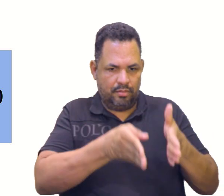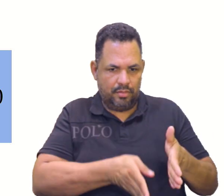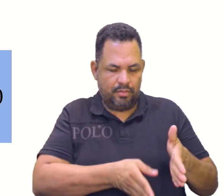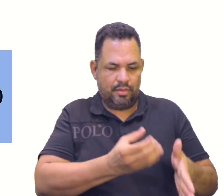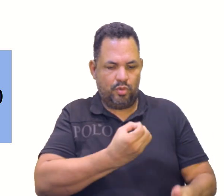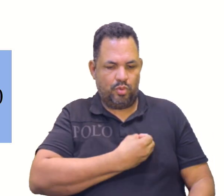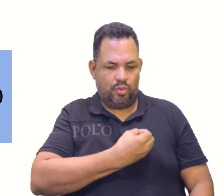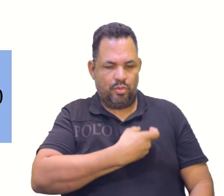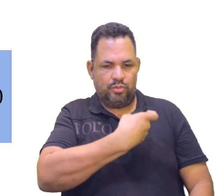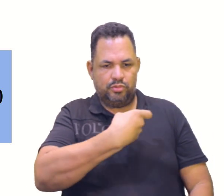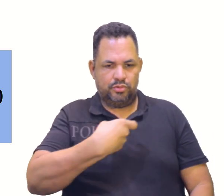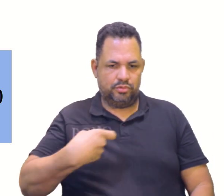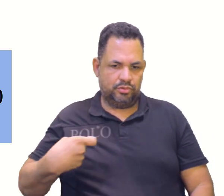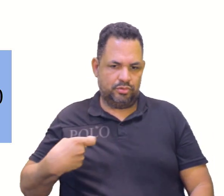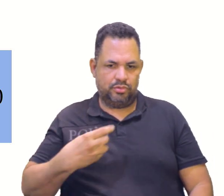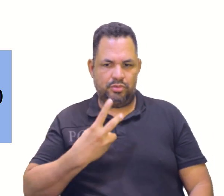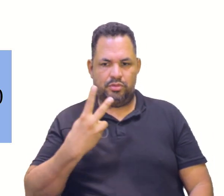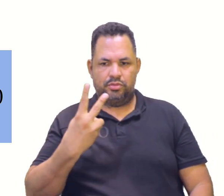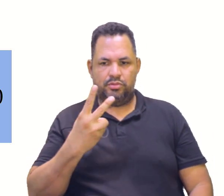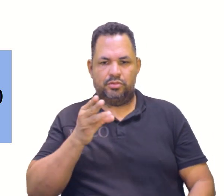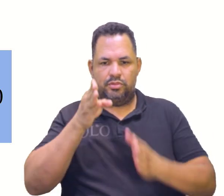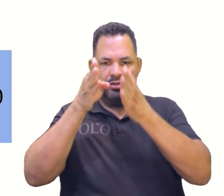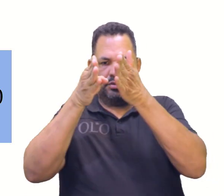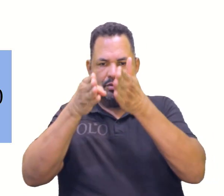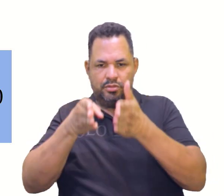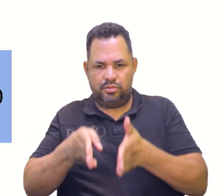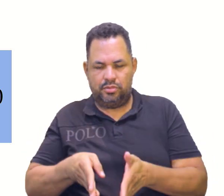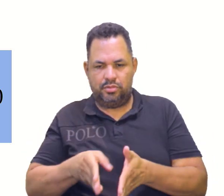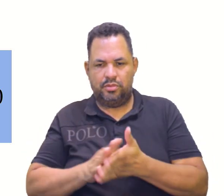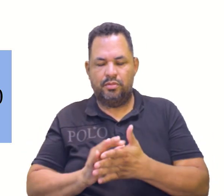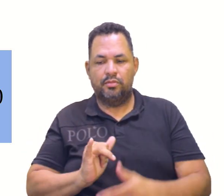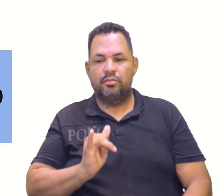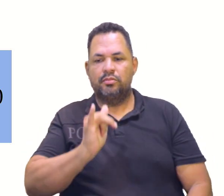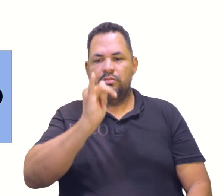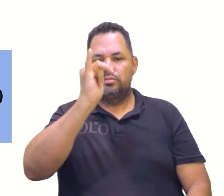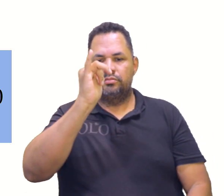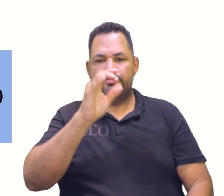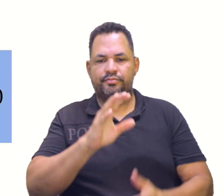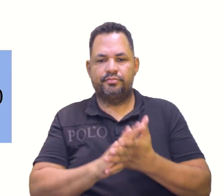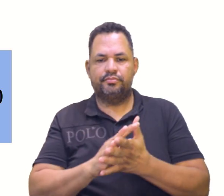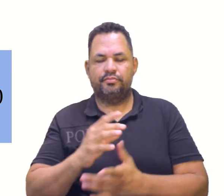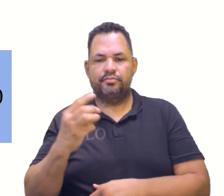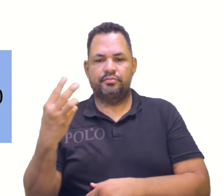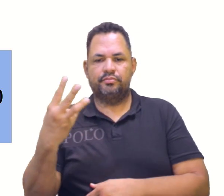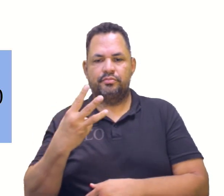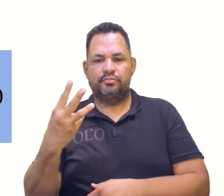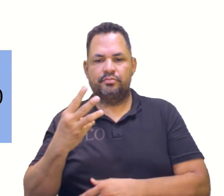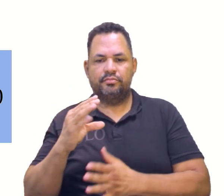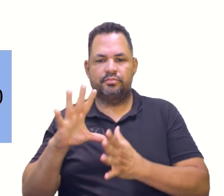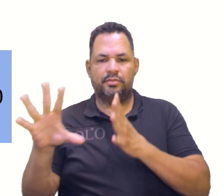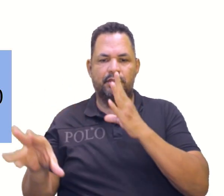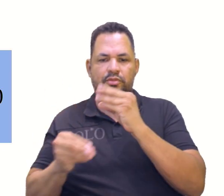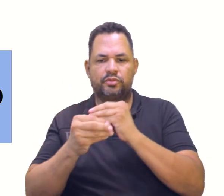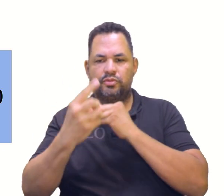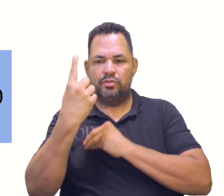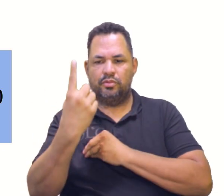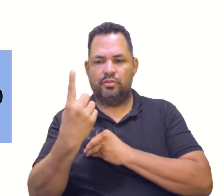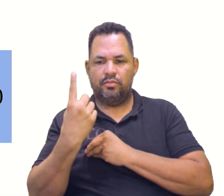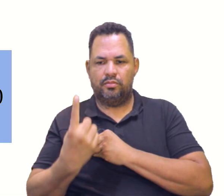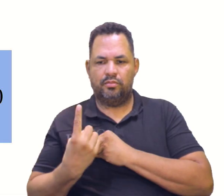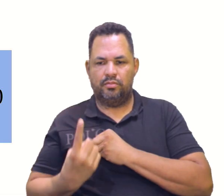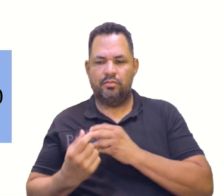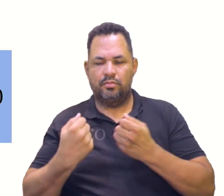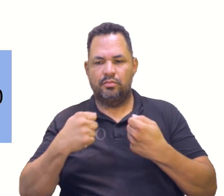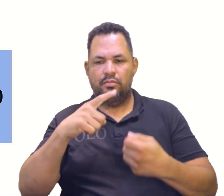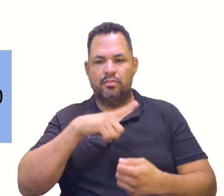x dos 3 pontos, né? Na segunda coluna, os valores de y. Na terceira coluna, a gente completa com 1. Para poder